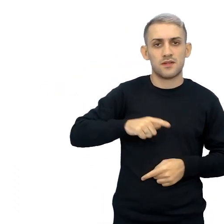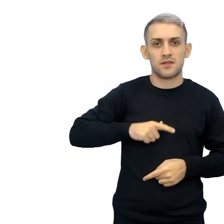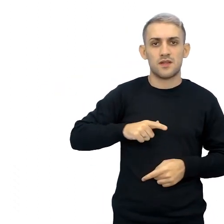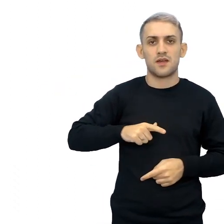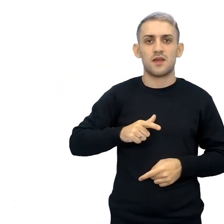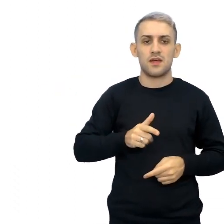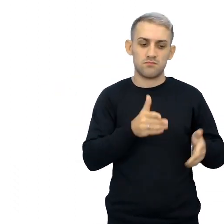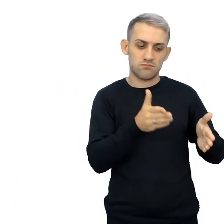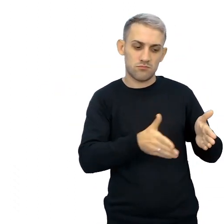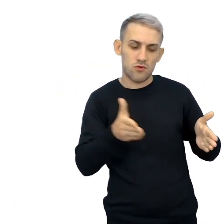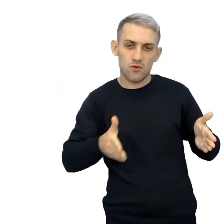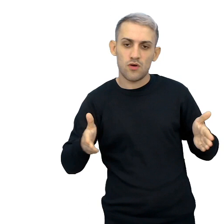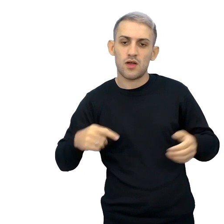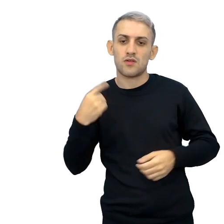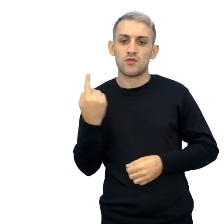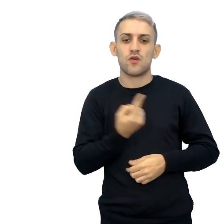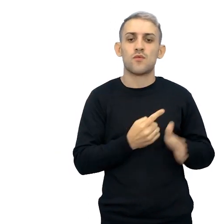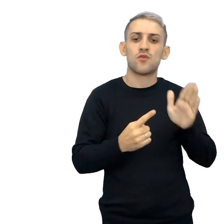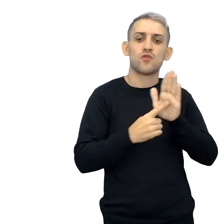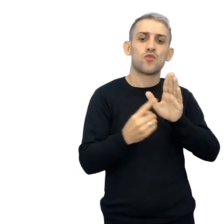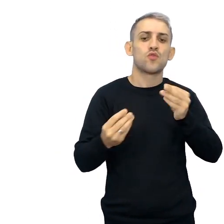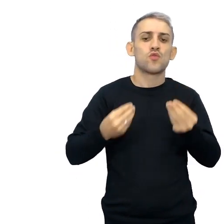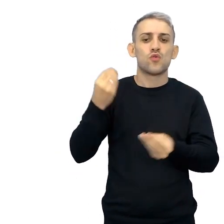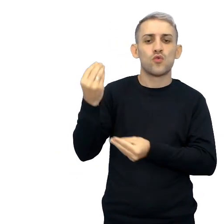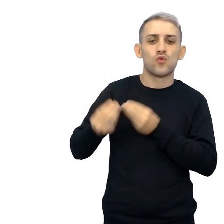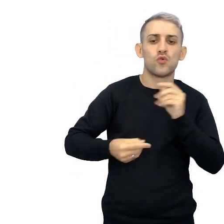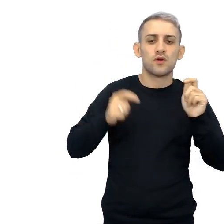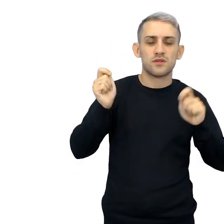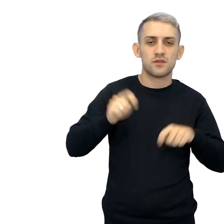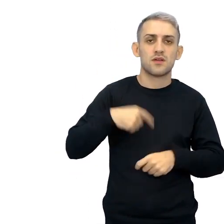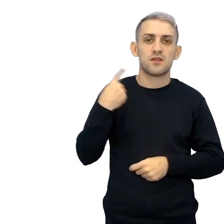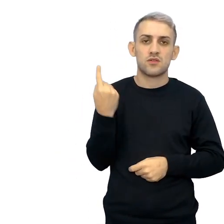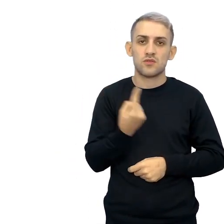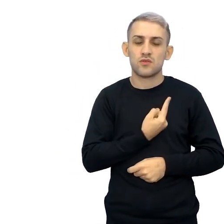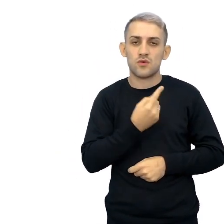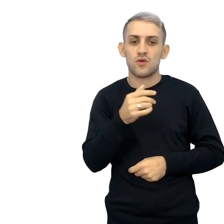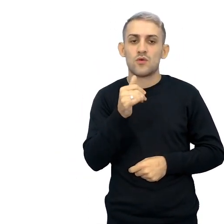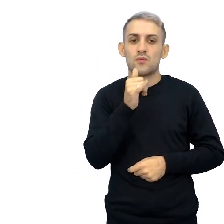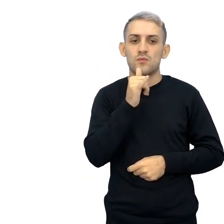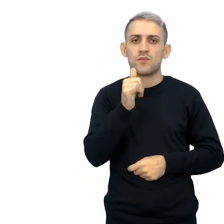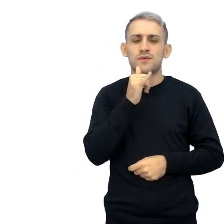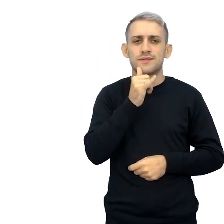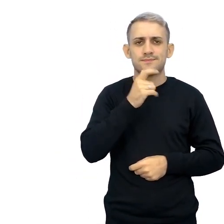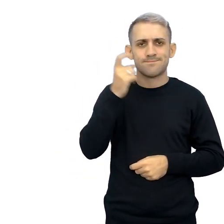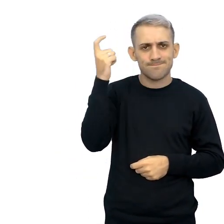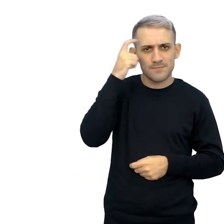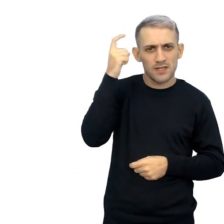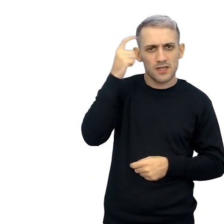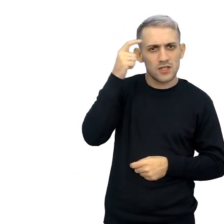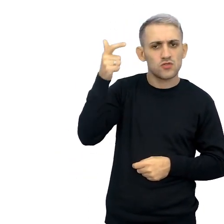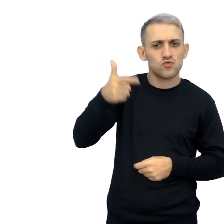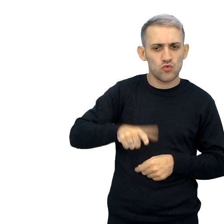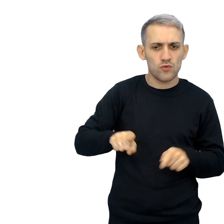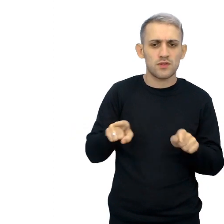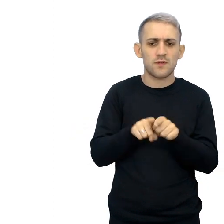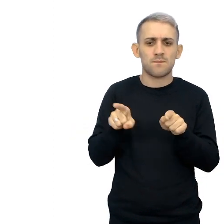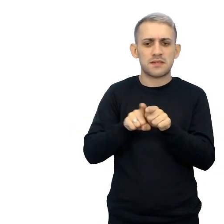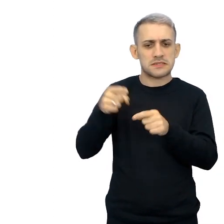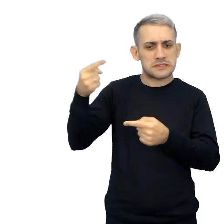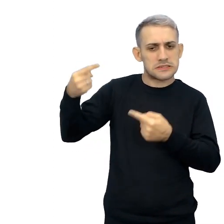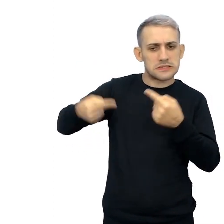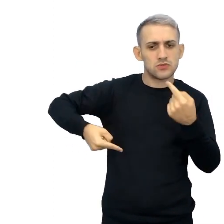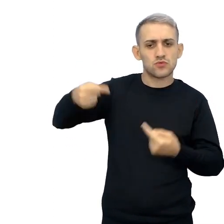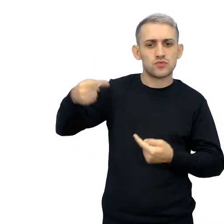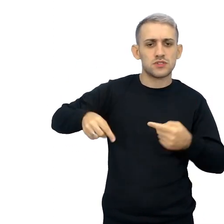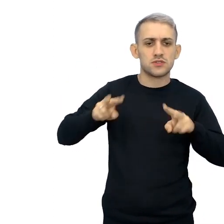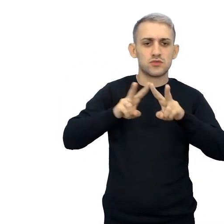processo de sucessão para que a gente possa repensar e discutir um pouquinho. O processo